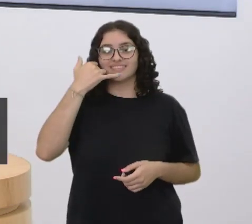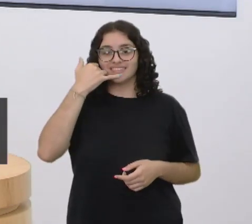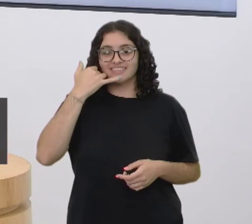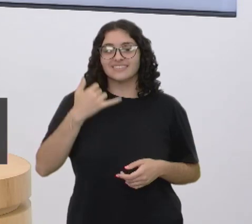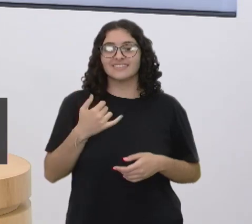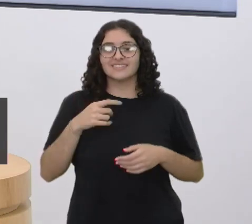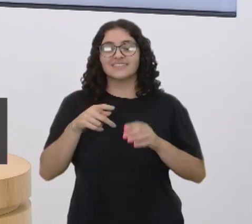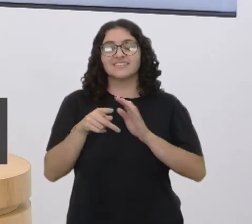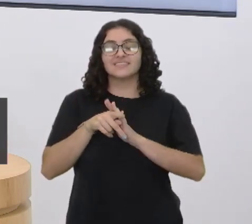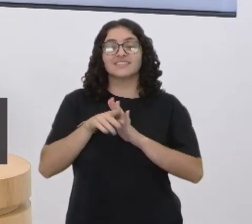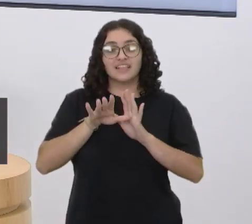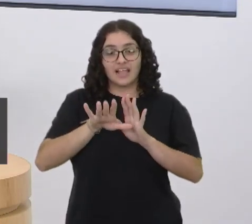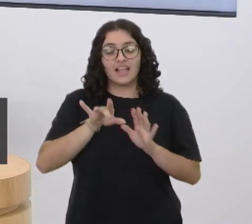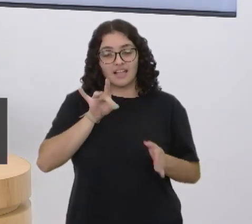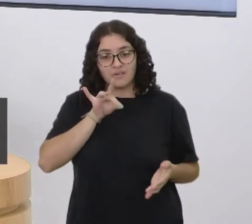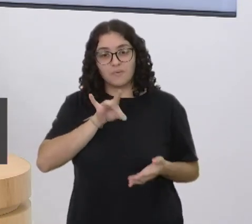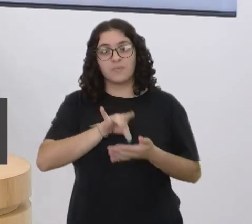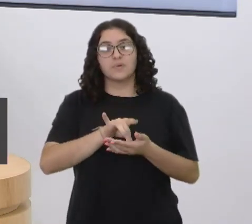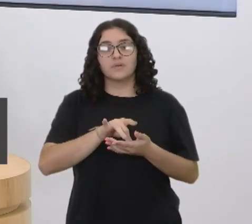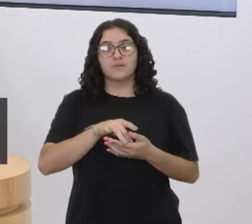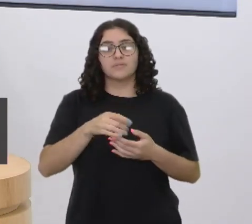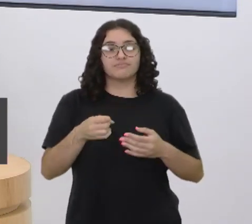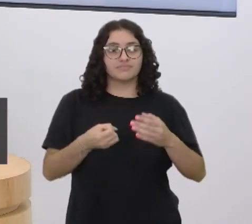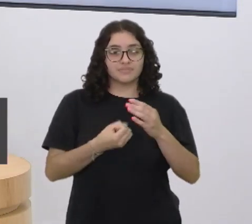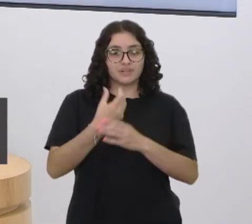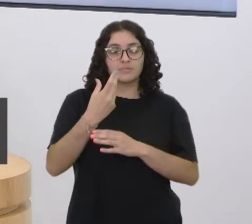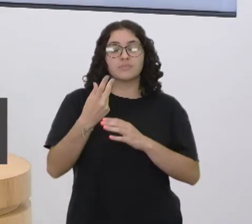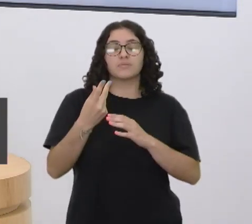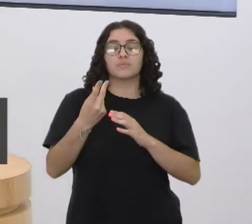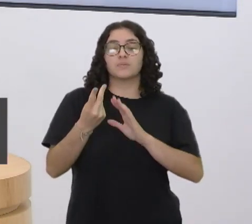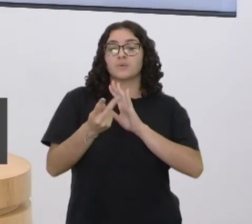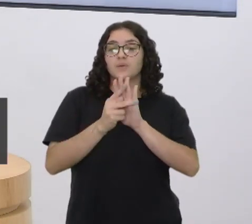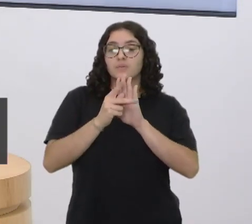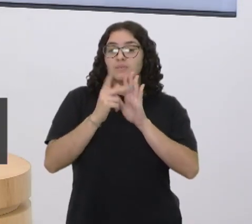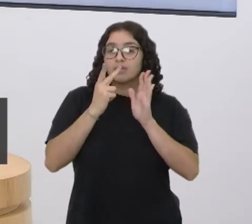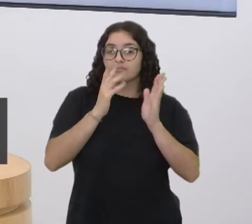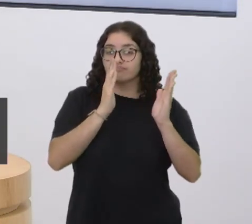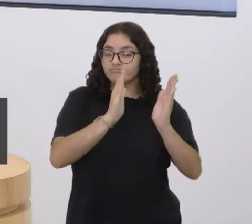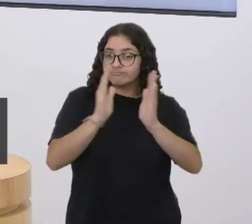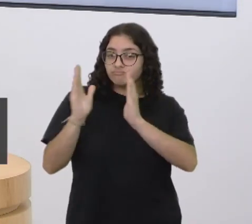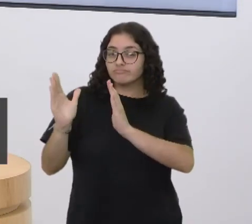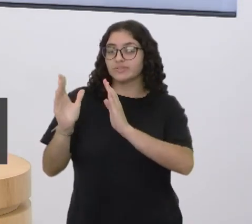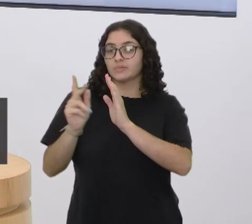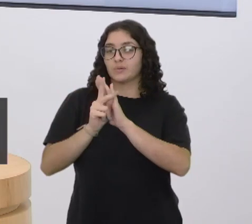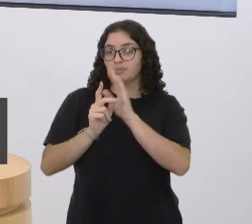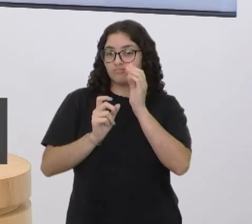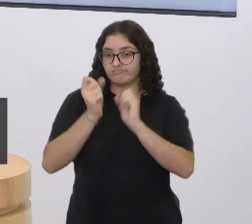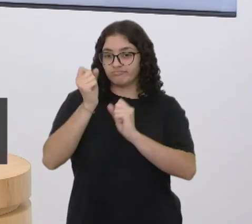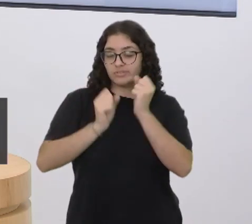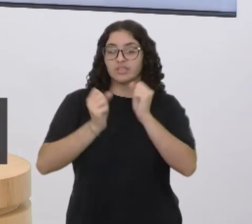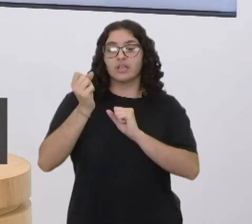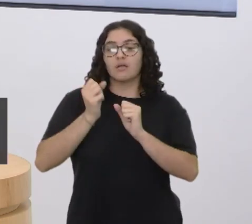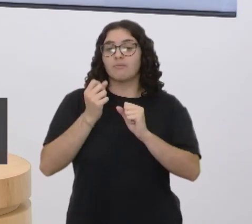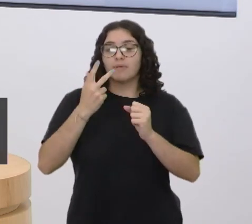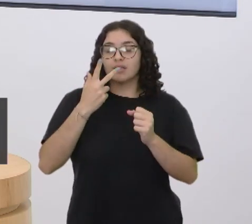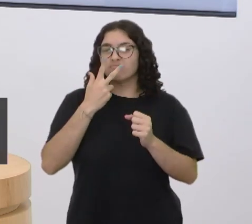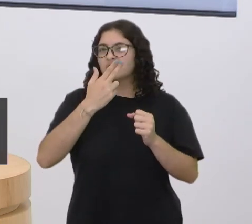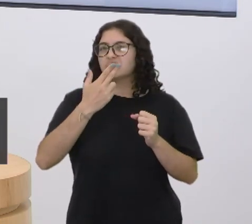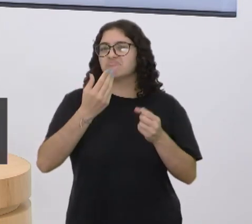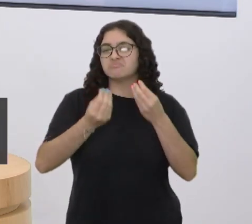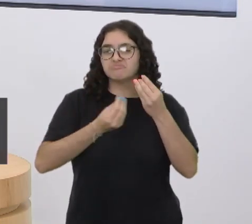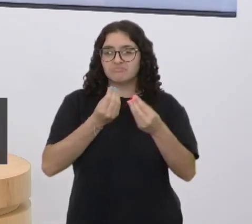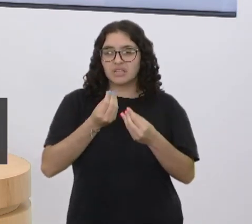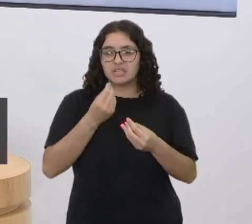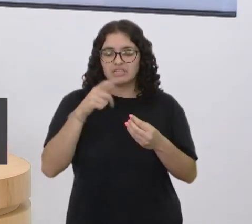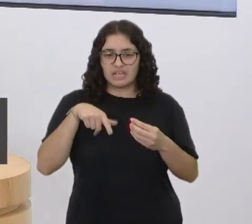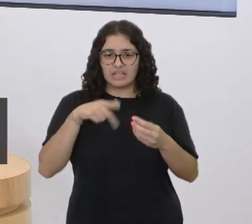né? Eles são, obviamente, produzidos, eles acabam passando por um processo de industrialização e a gente acaba não vendo mais o que há de